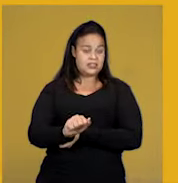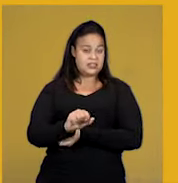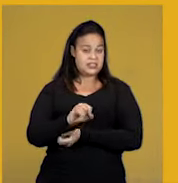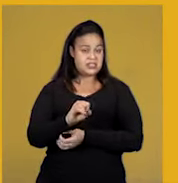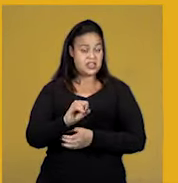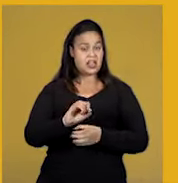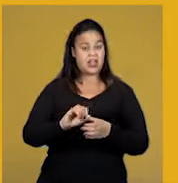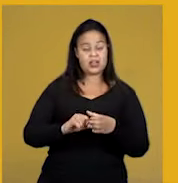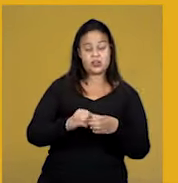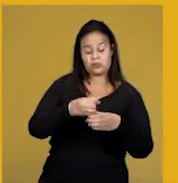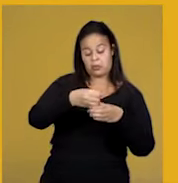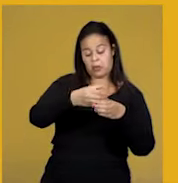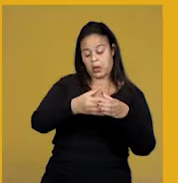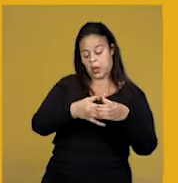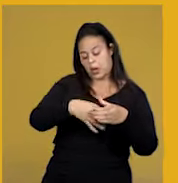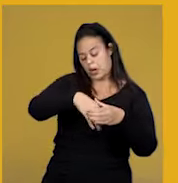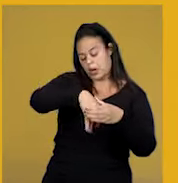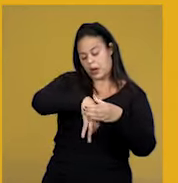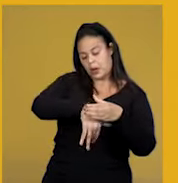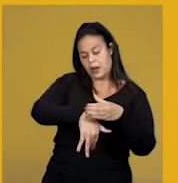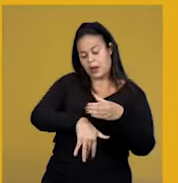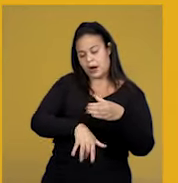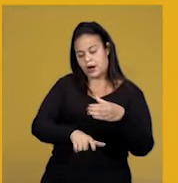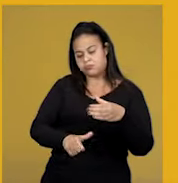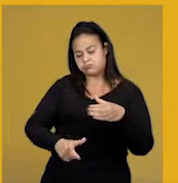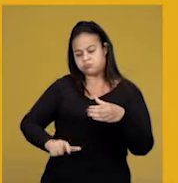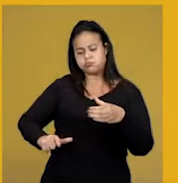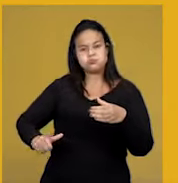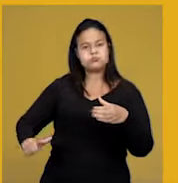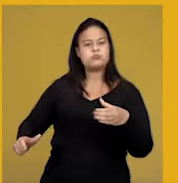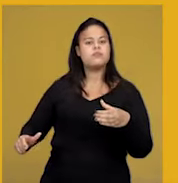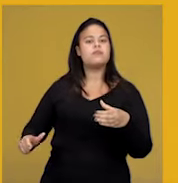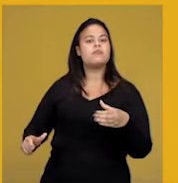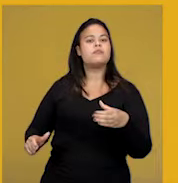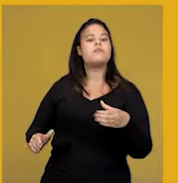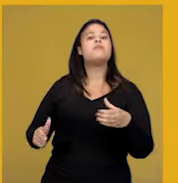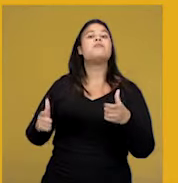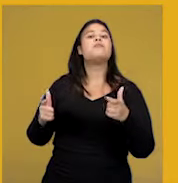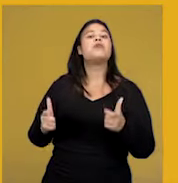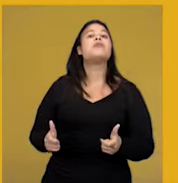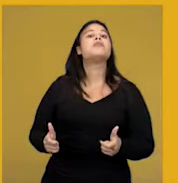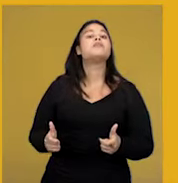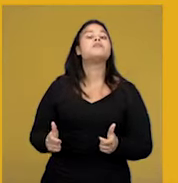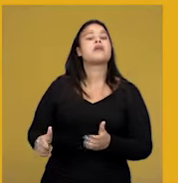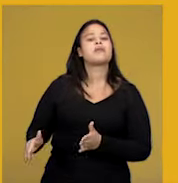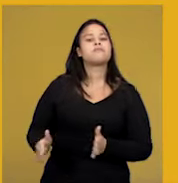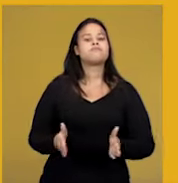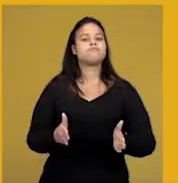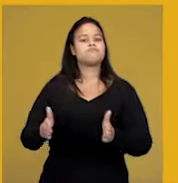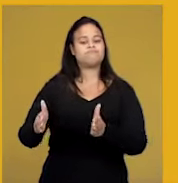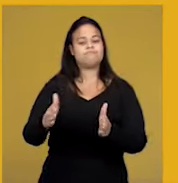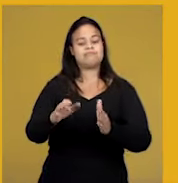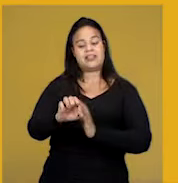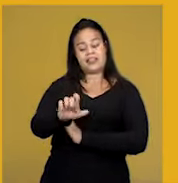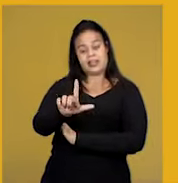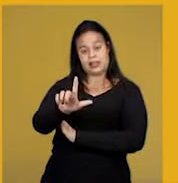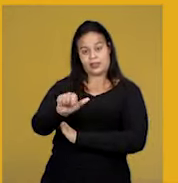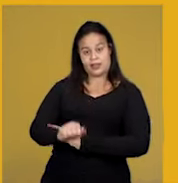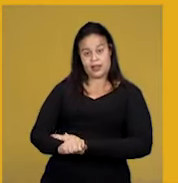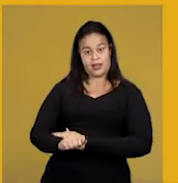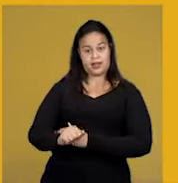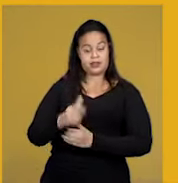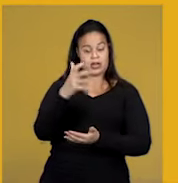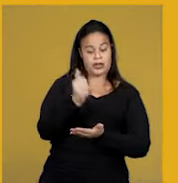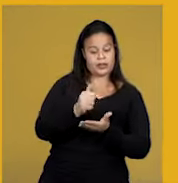de tratamento de água, a mistura, vai diretamente para os rios. O detergente